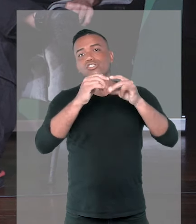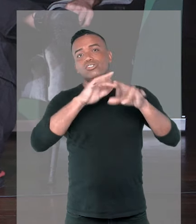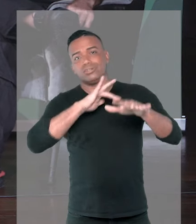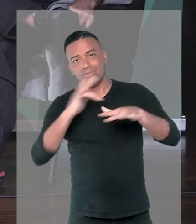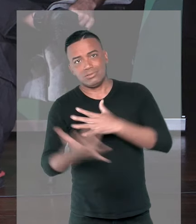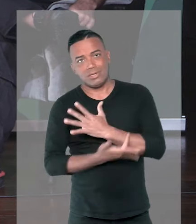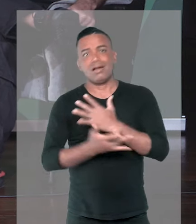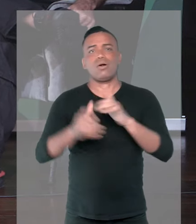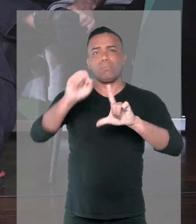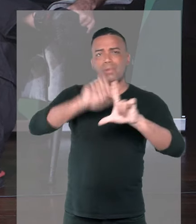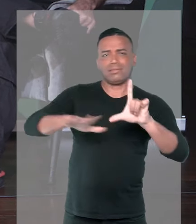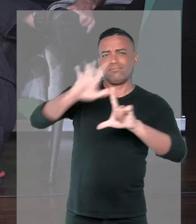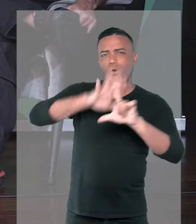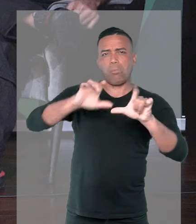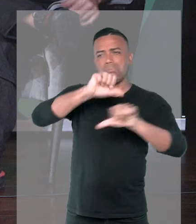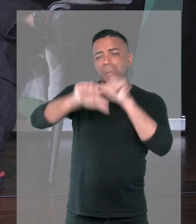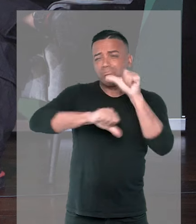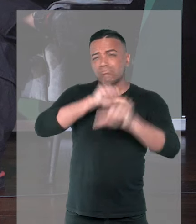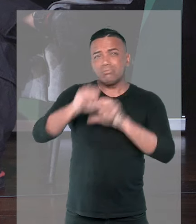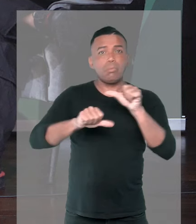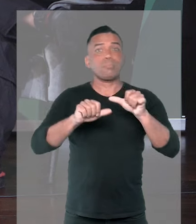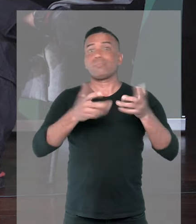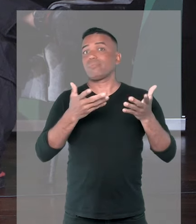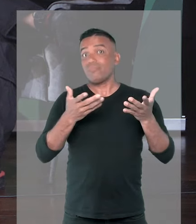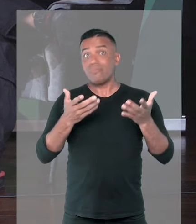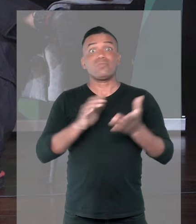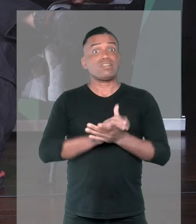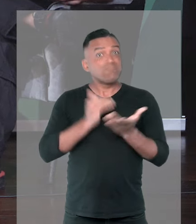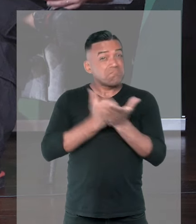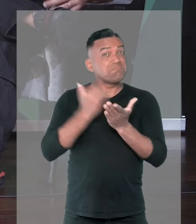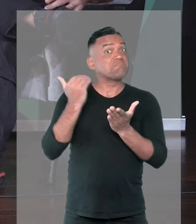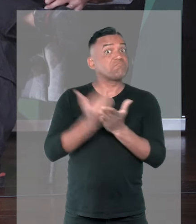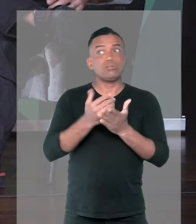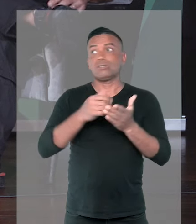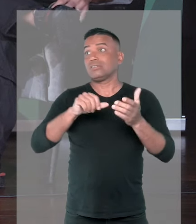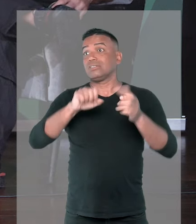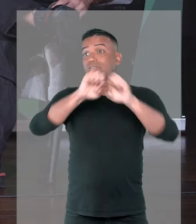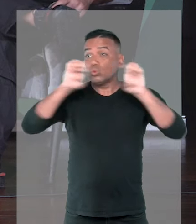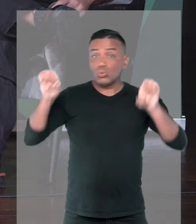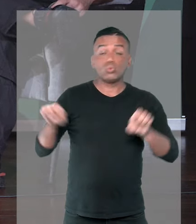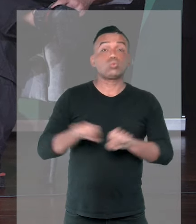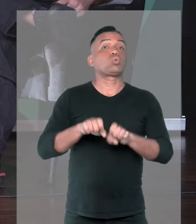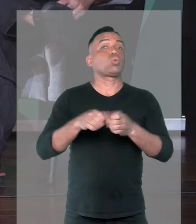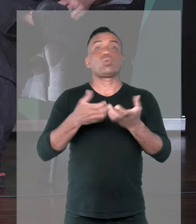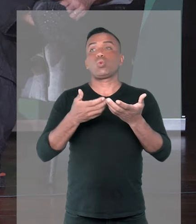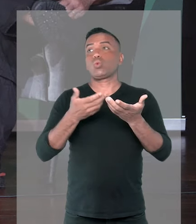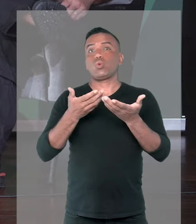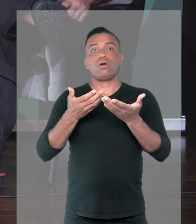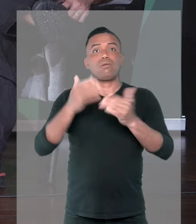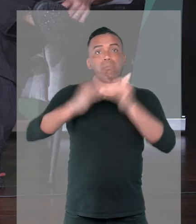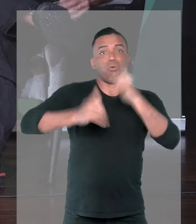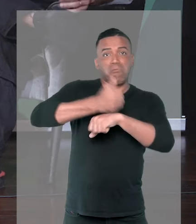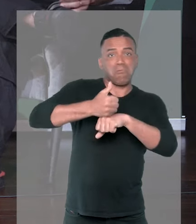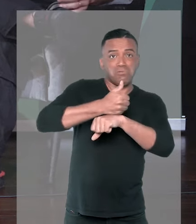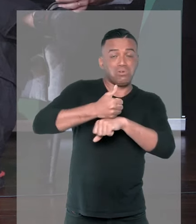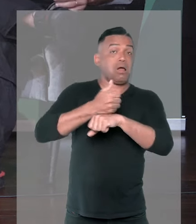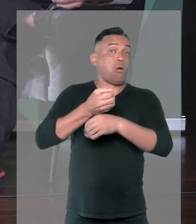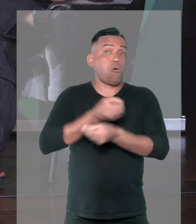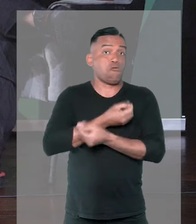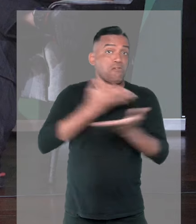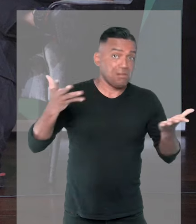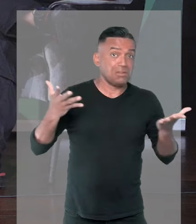elas são hoje esse modificador radical esse conjunto de infraestrutura e serviços que afeta eh quase tudo que a gente